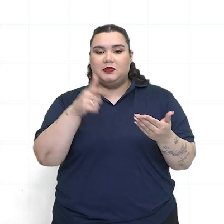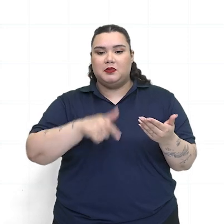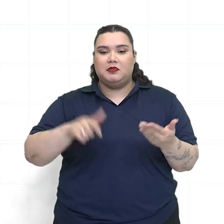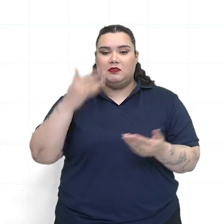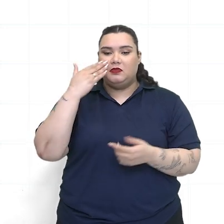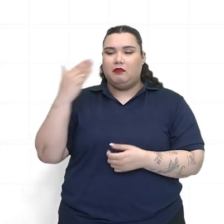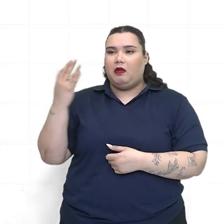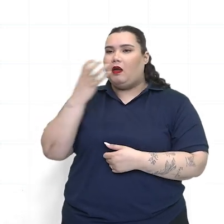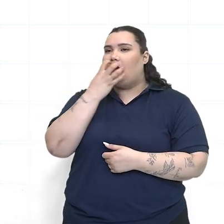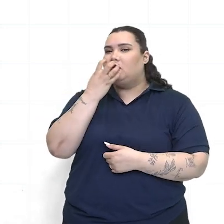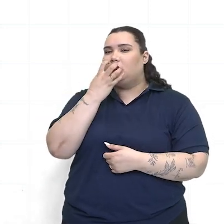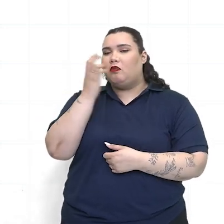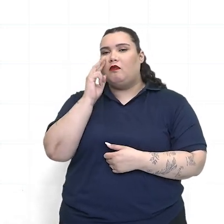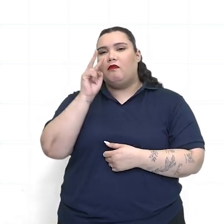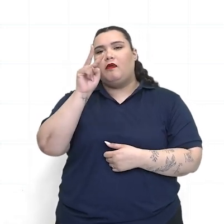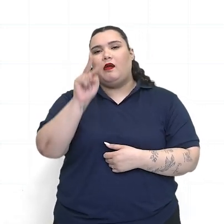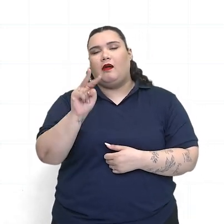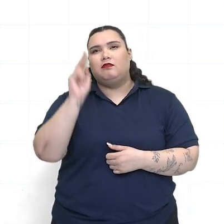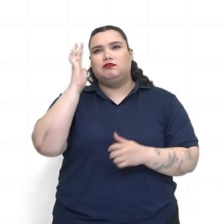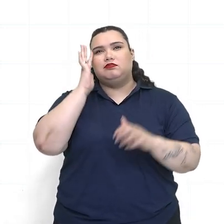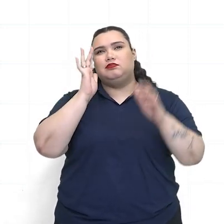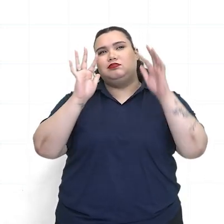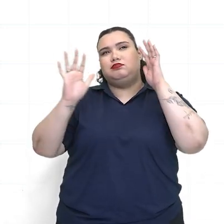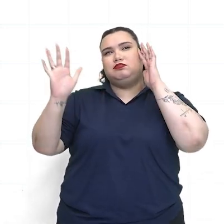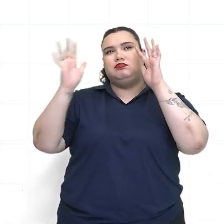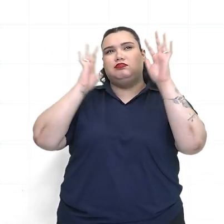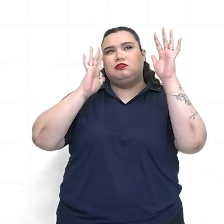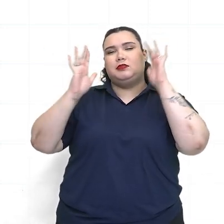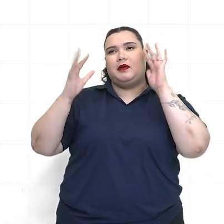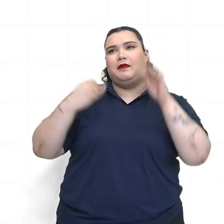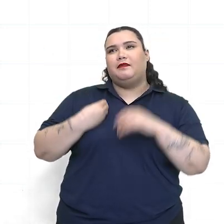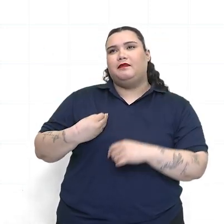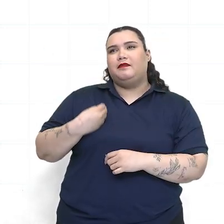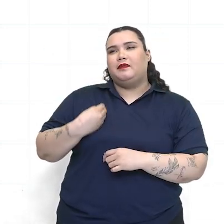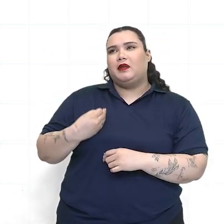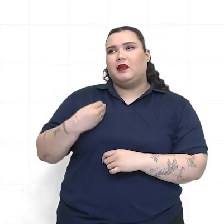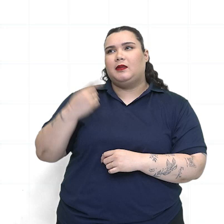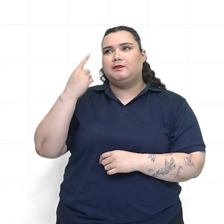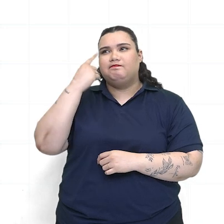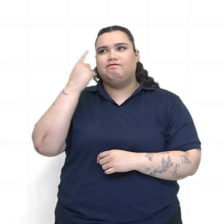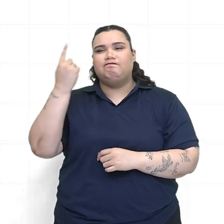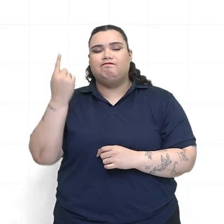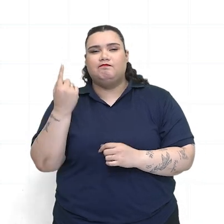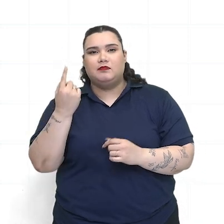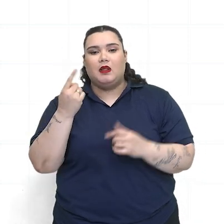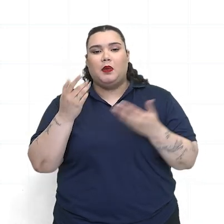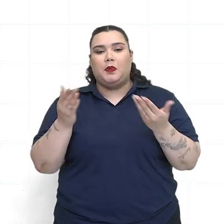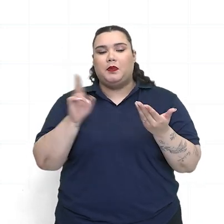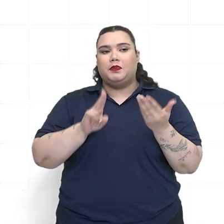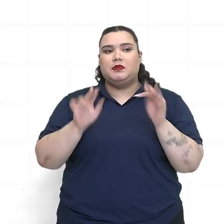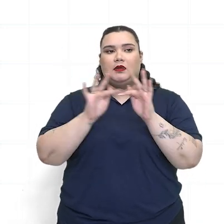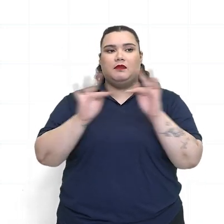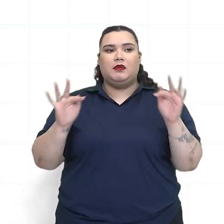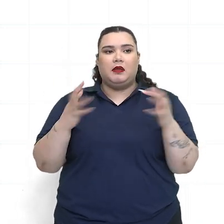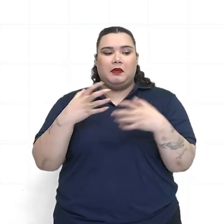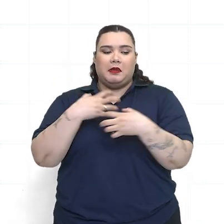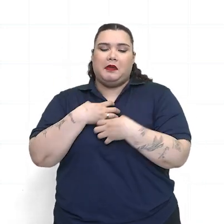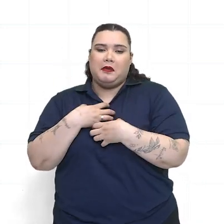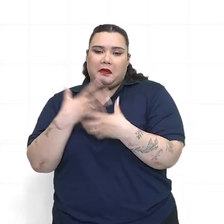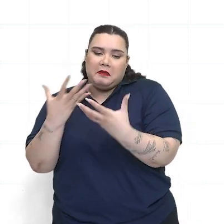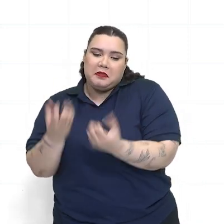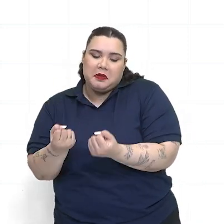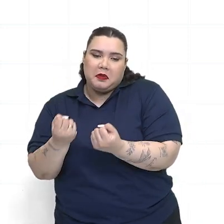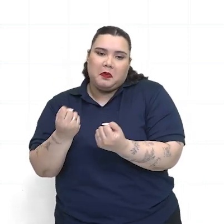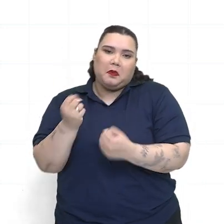cachorro pensativo aí na vida, se questionando. E aí ele utiliza a frase ser ou não ser, né? Que é